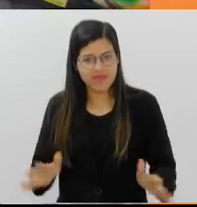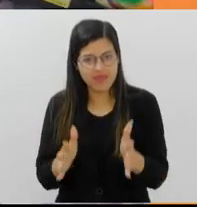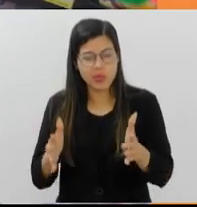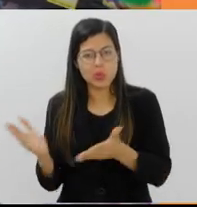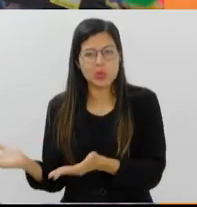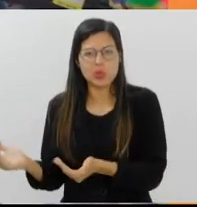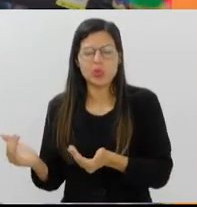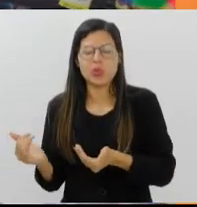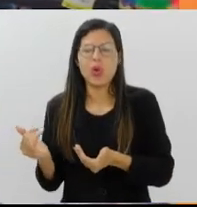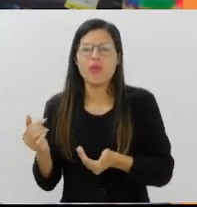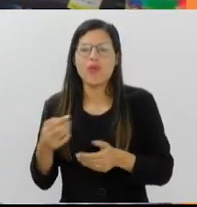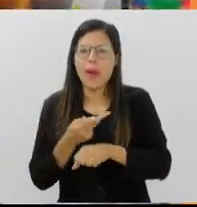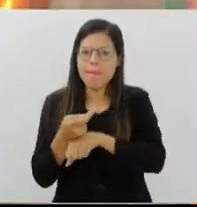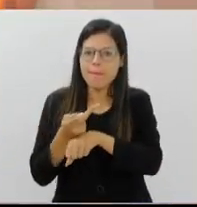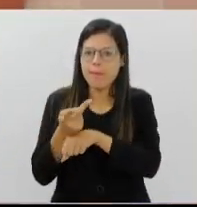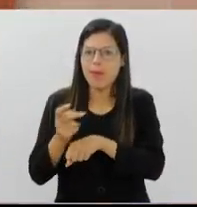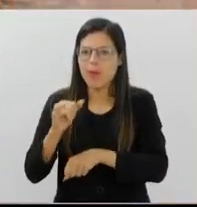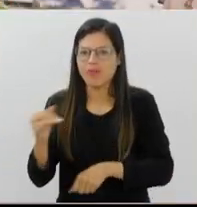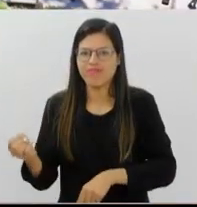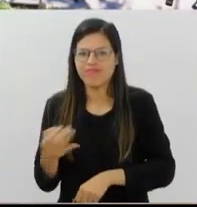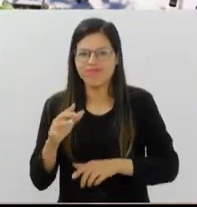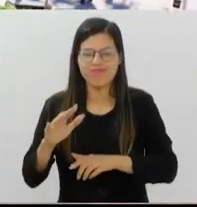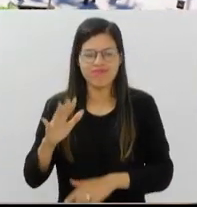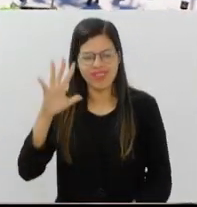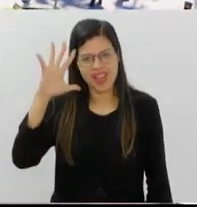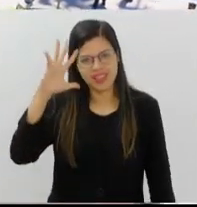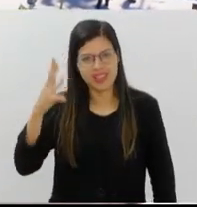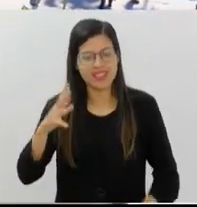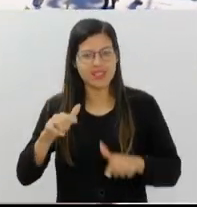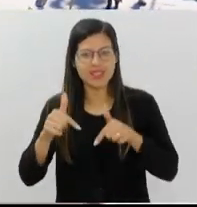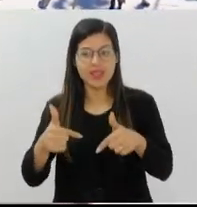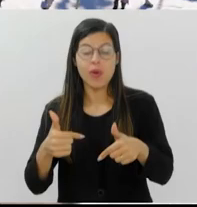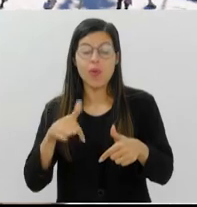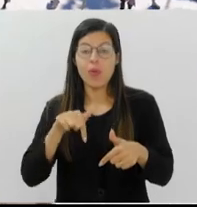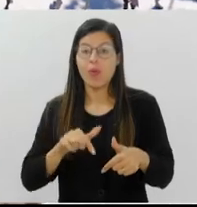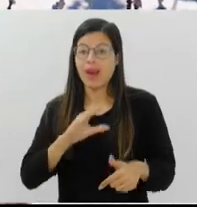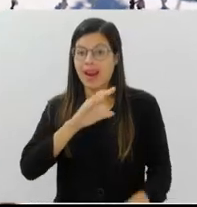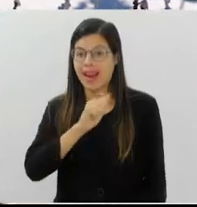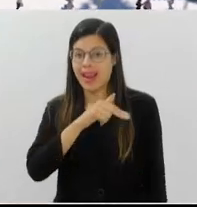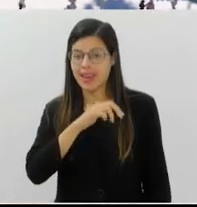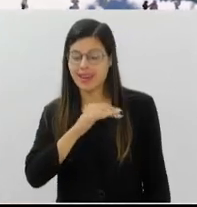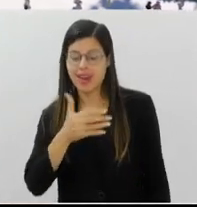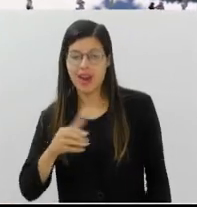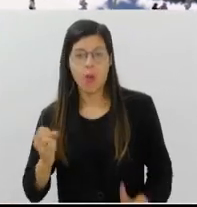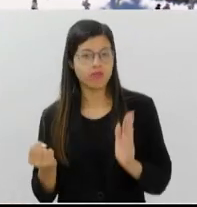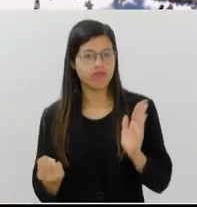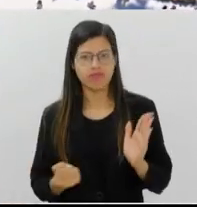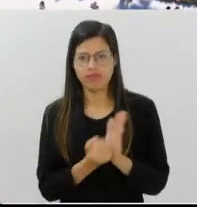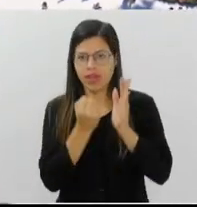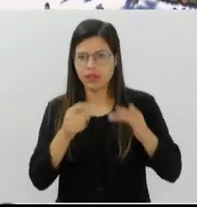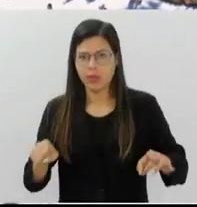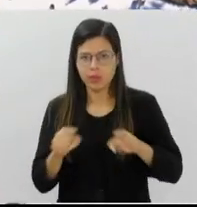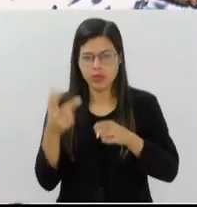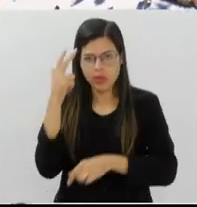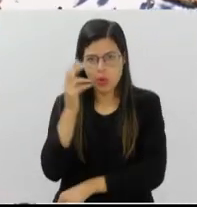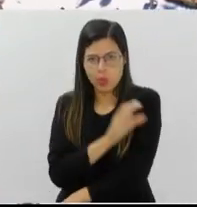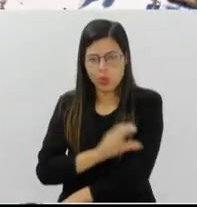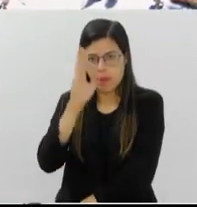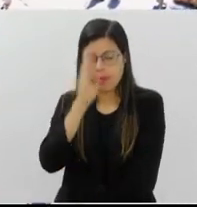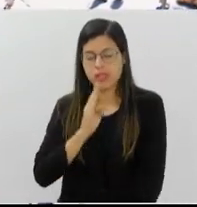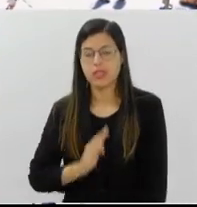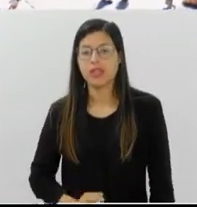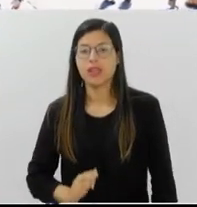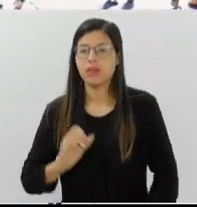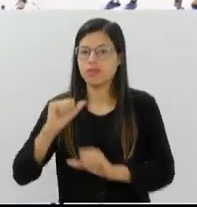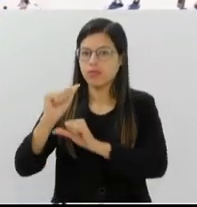soluções inovadoras para o oceano. Lendário canecão, símbolo da música e da cultura carioca e brasileira, vai se transformar